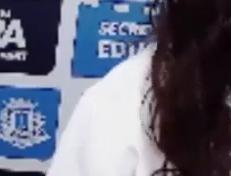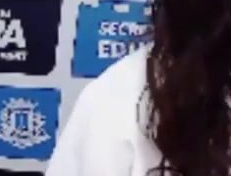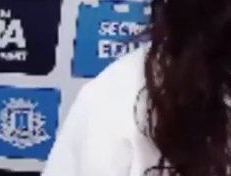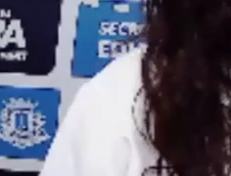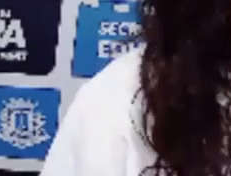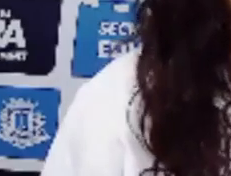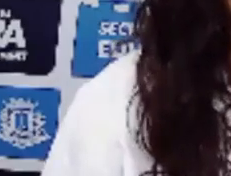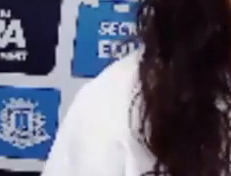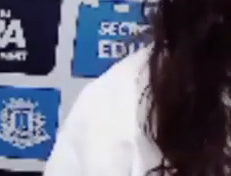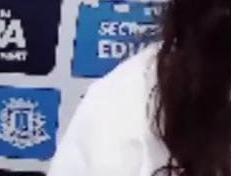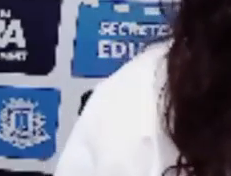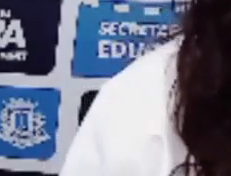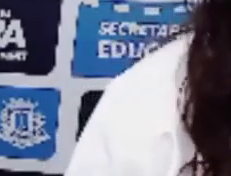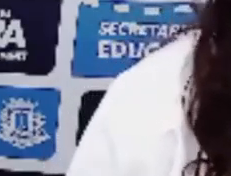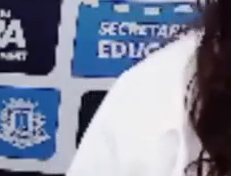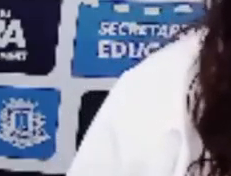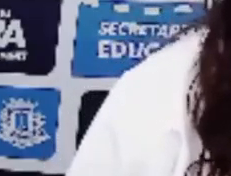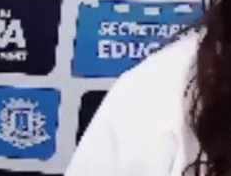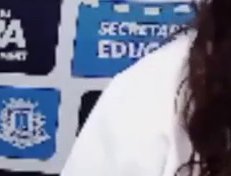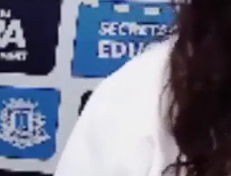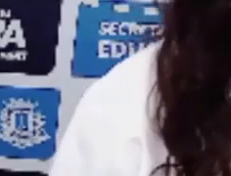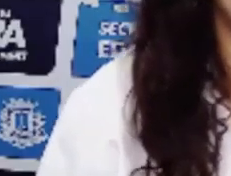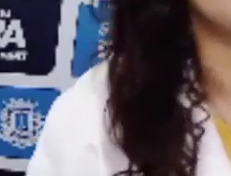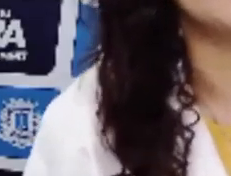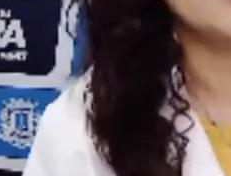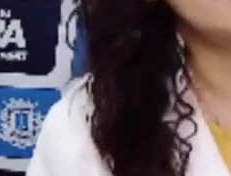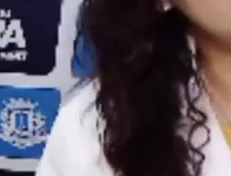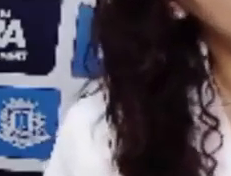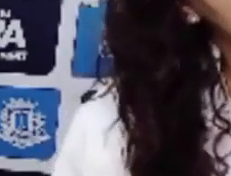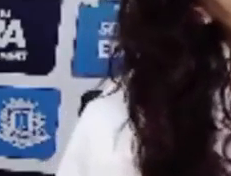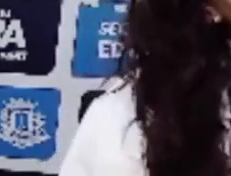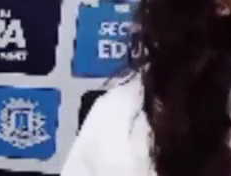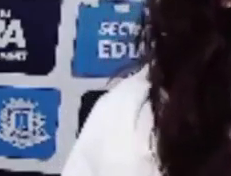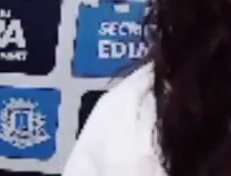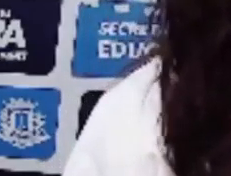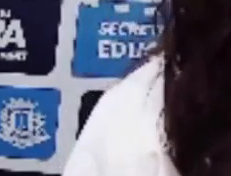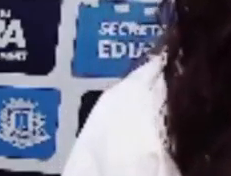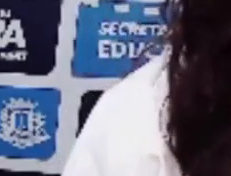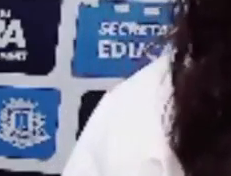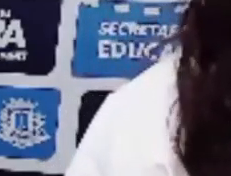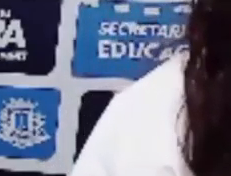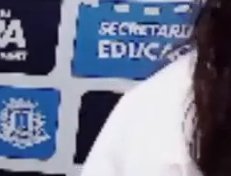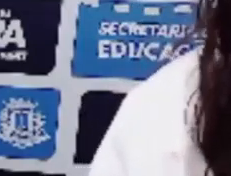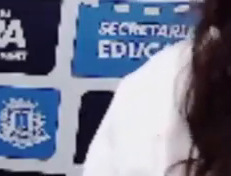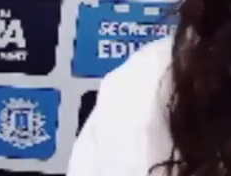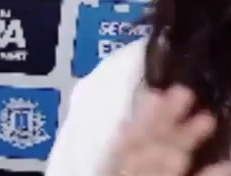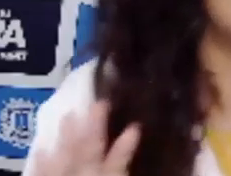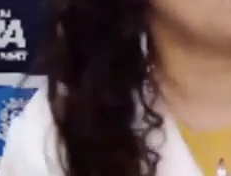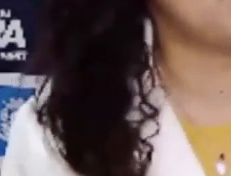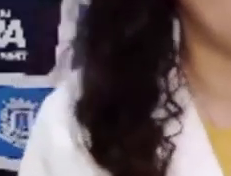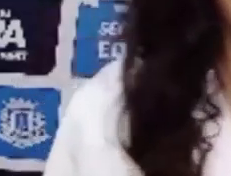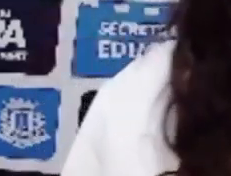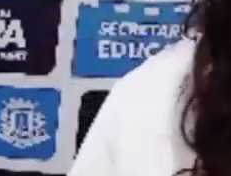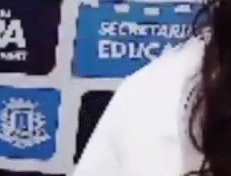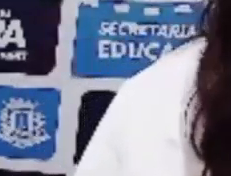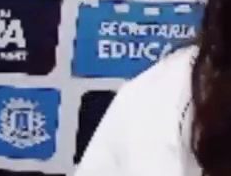linguagem o nosso tema é a segmentação de palavras e regularidade direta